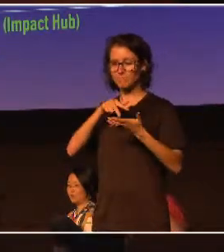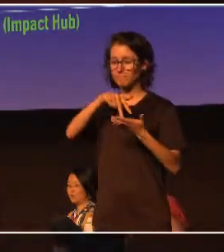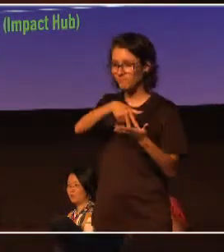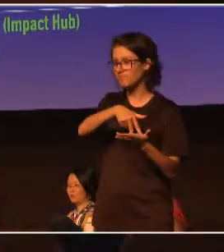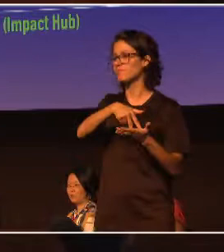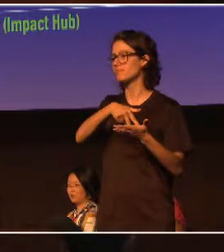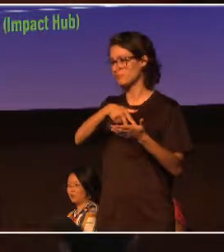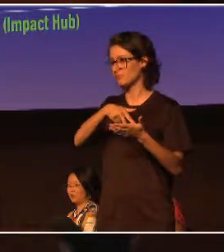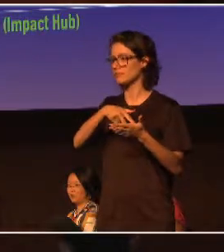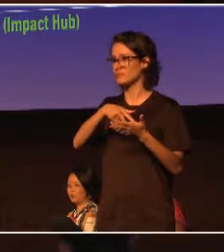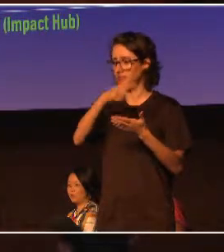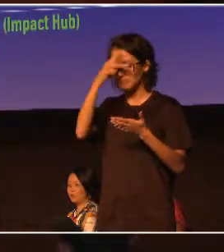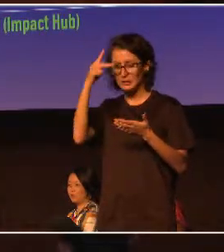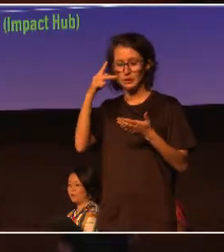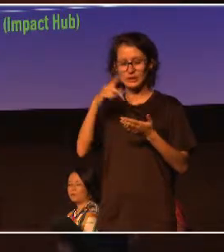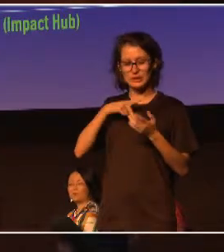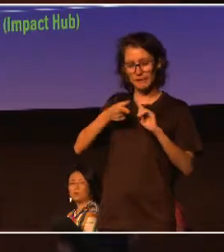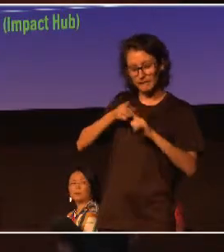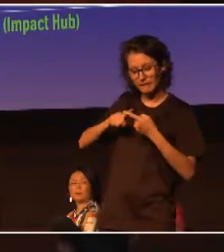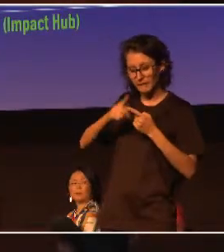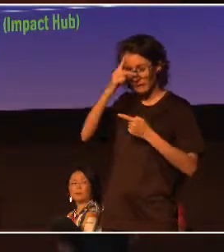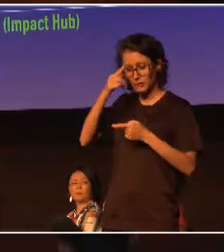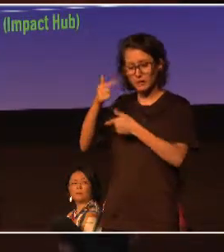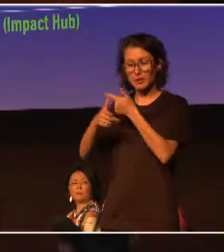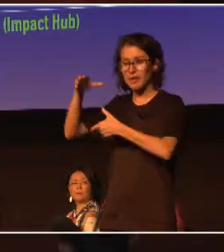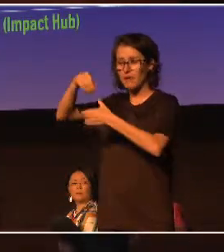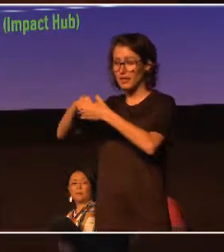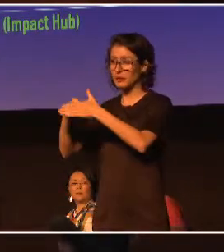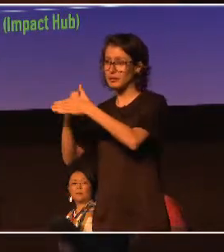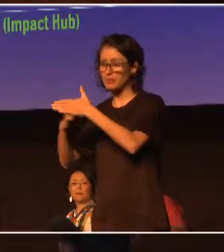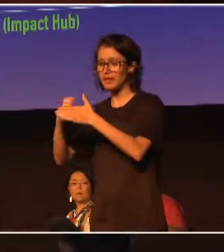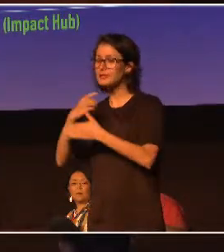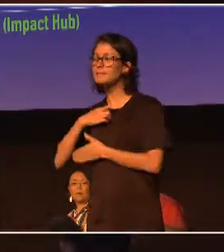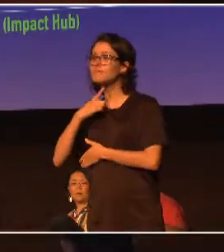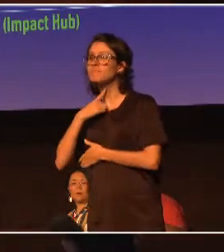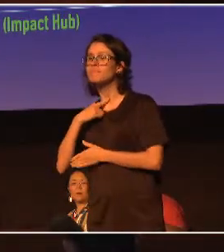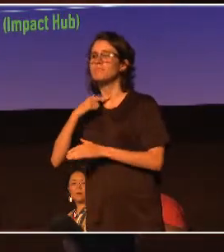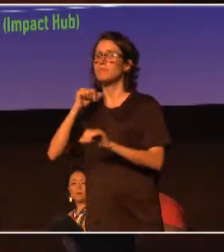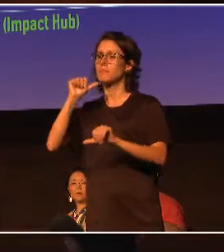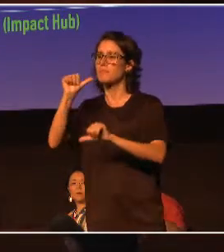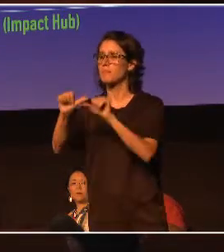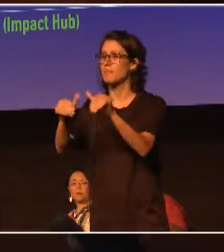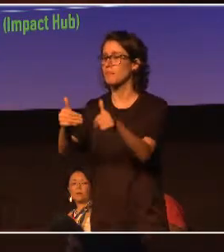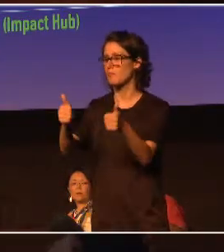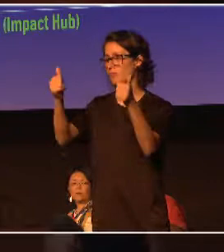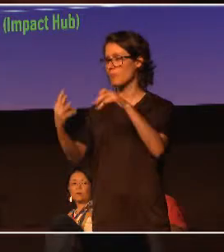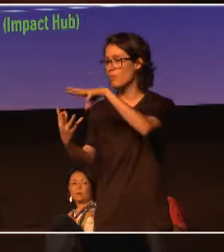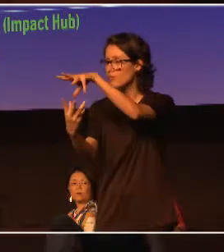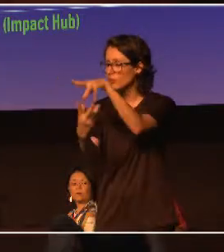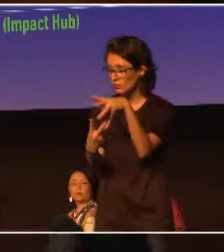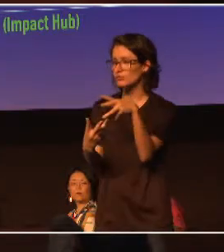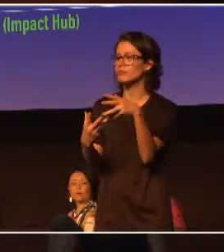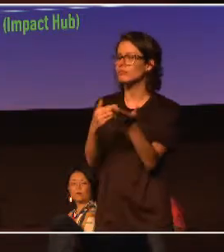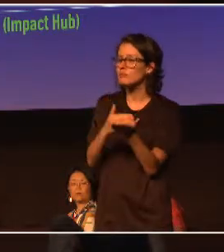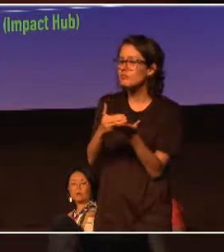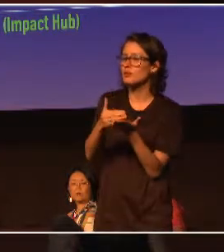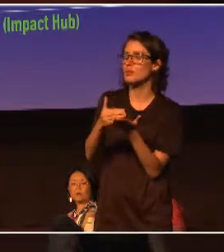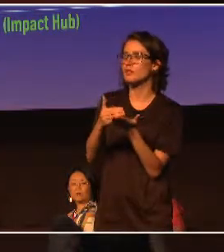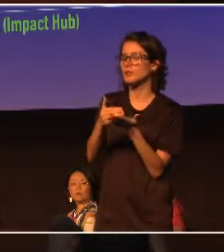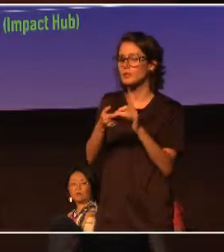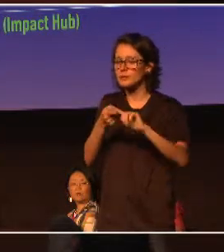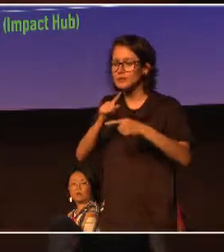ativistas, intraempreendedores, pessoas dentro de grandes empresas que queriam melhorar o mundo de alguma forma, que começaram a se reunir em